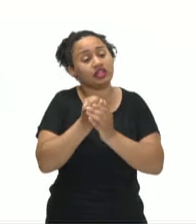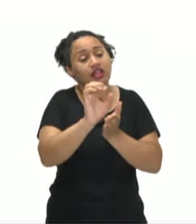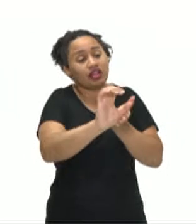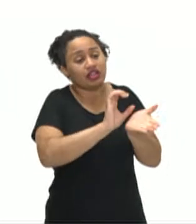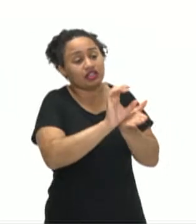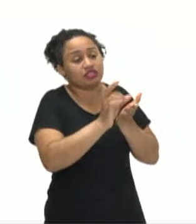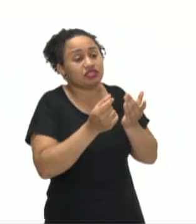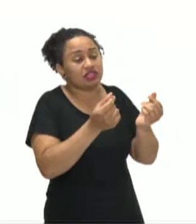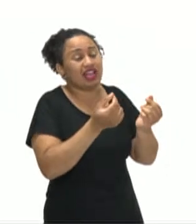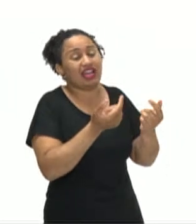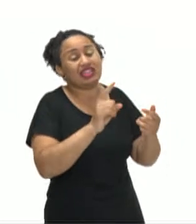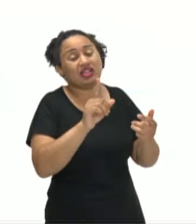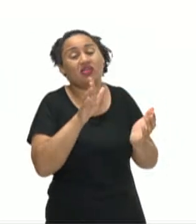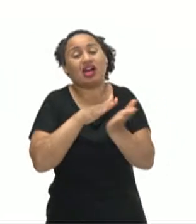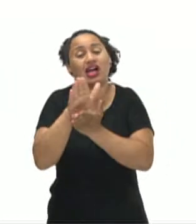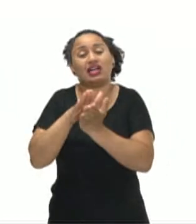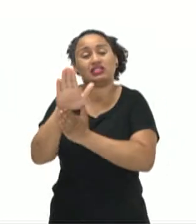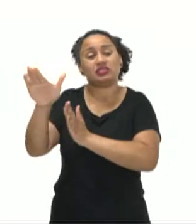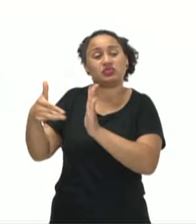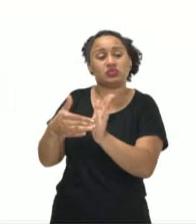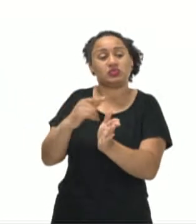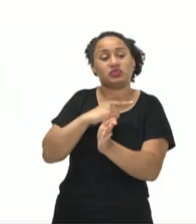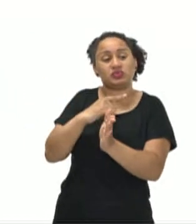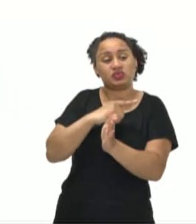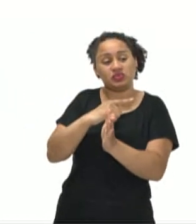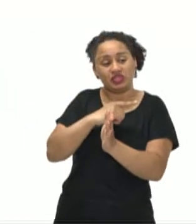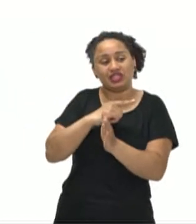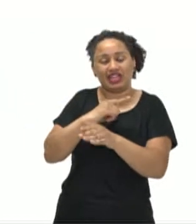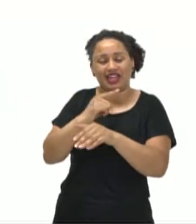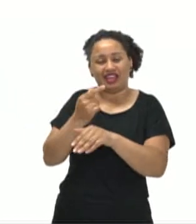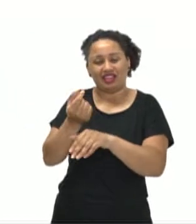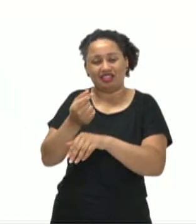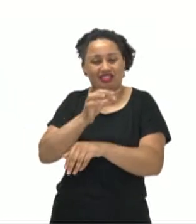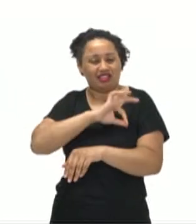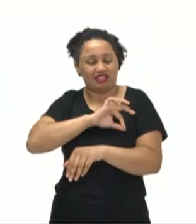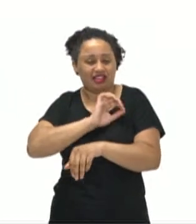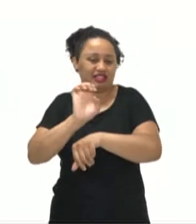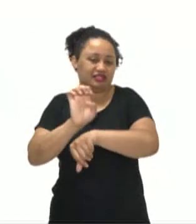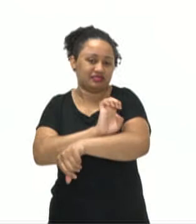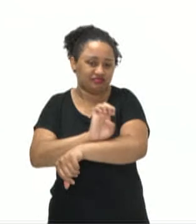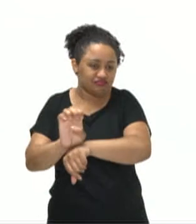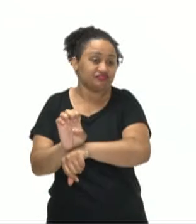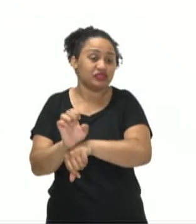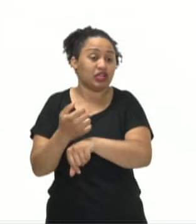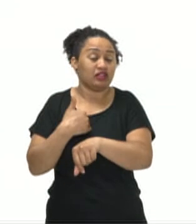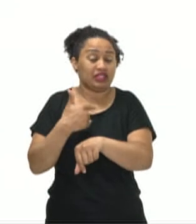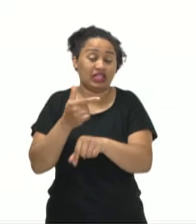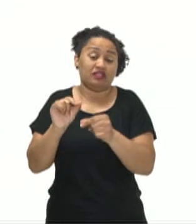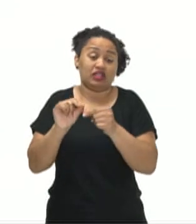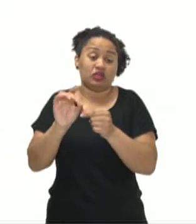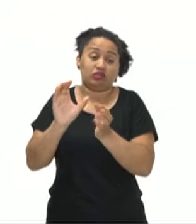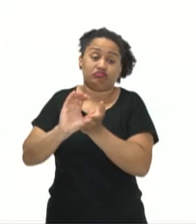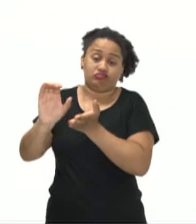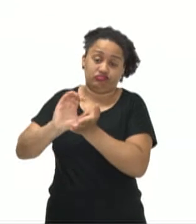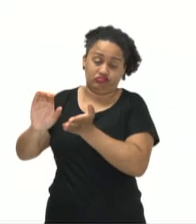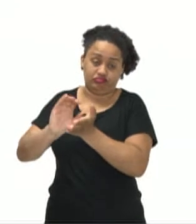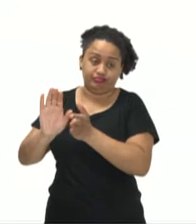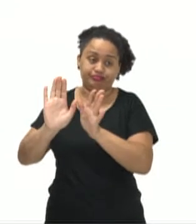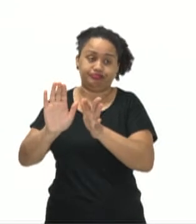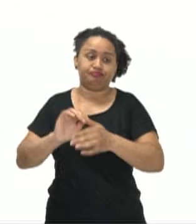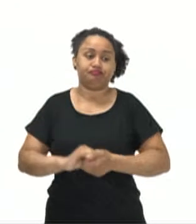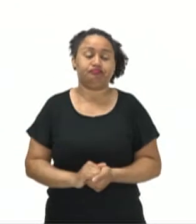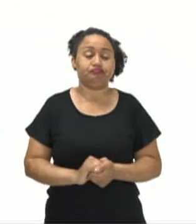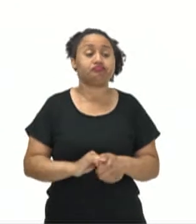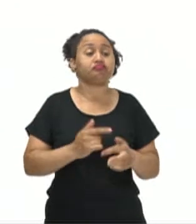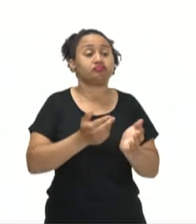em vez de gastar tudo que ganha em seu estágio, criando apenas passivos financeiros. Então,